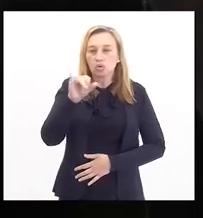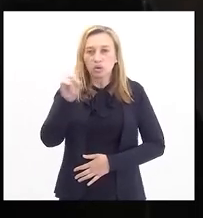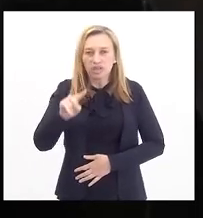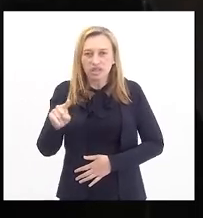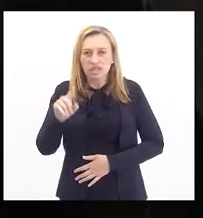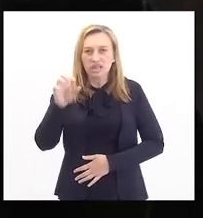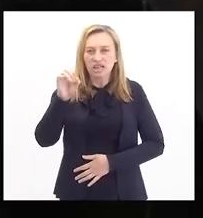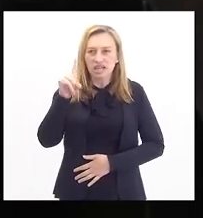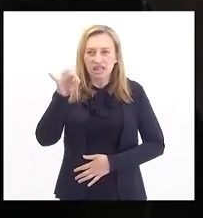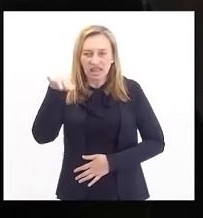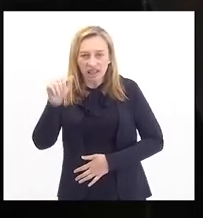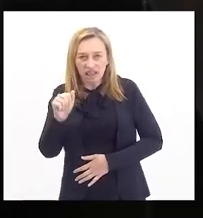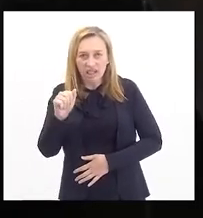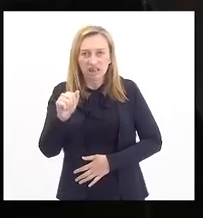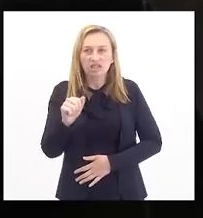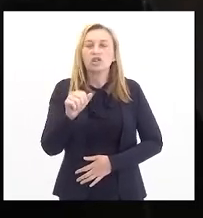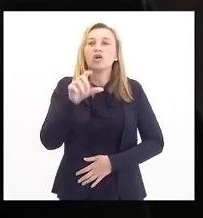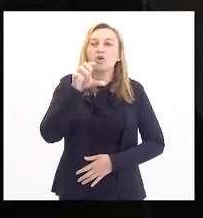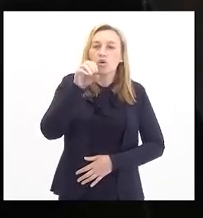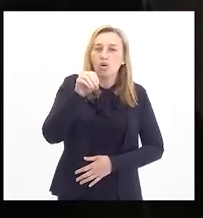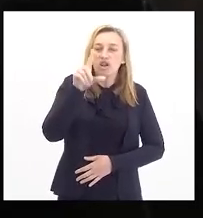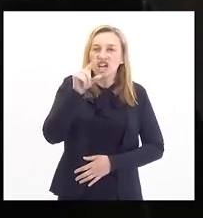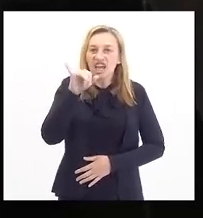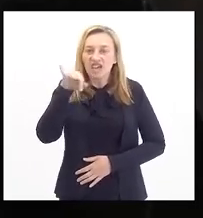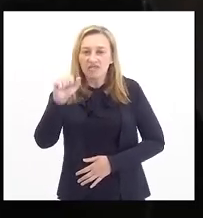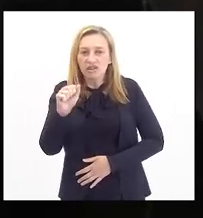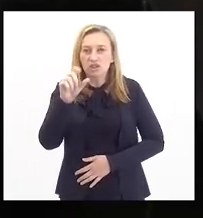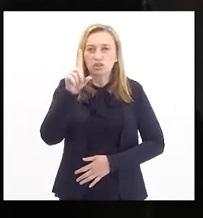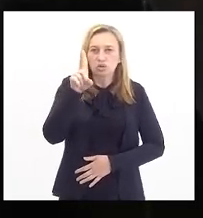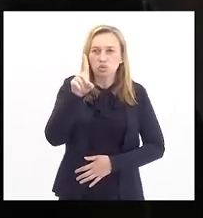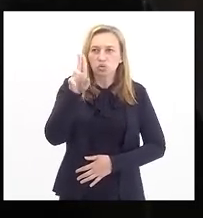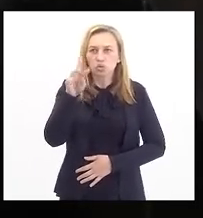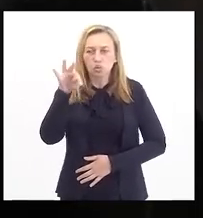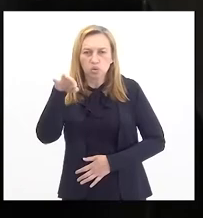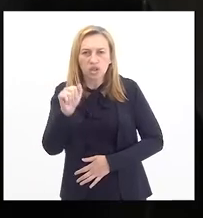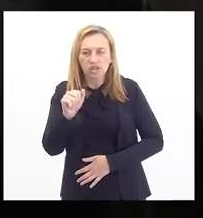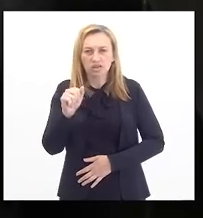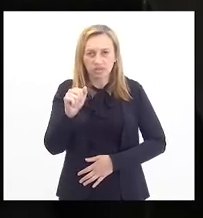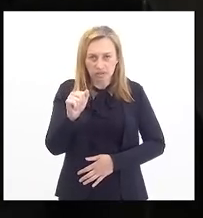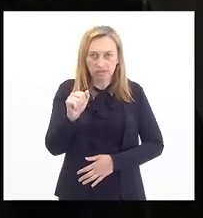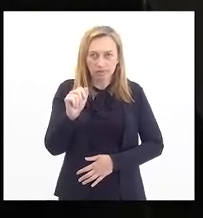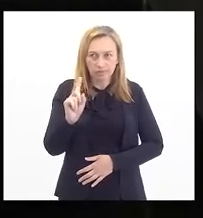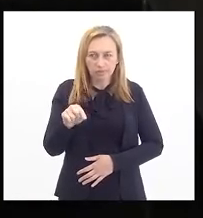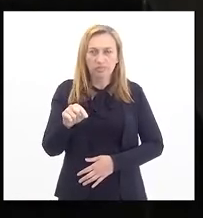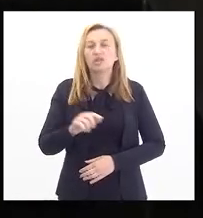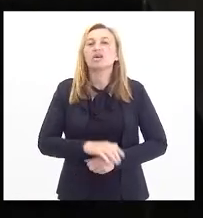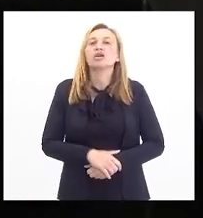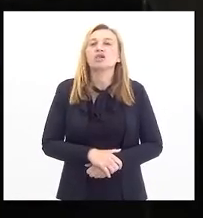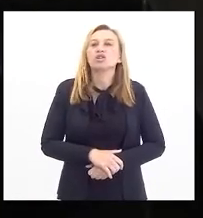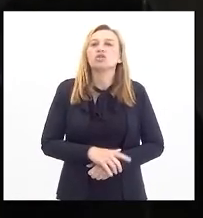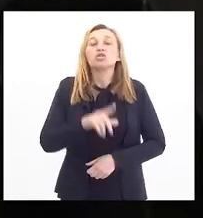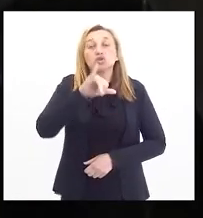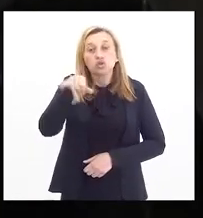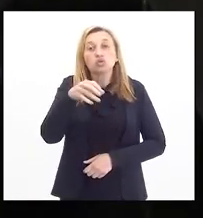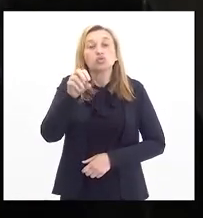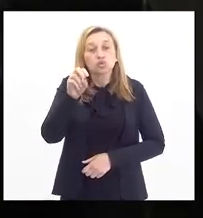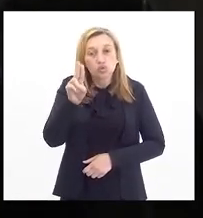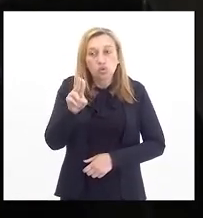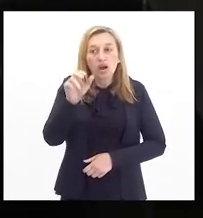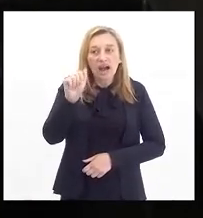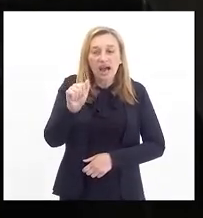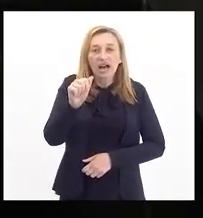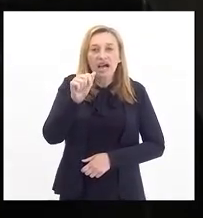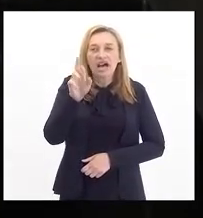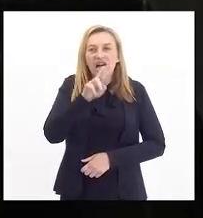Paulo naquela eleição, como Olívio Dutra, eleito prefeito de Porto Alegre naquela eleição. Então aquele episódio foi como o próprio Juarez